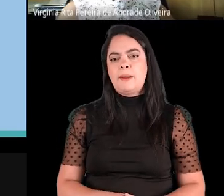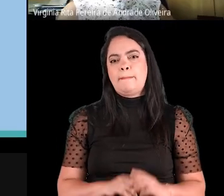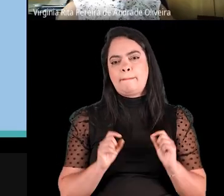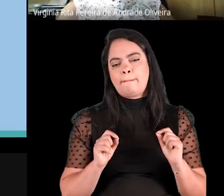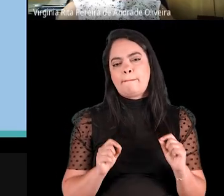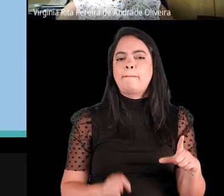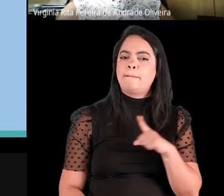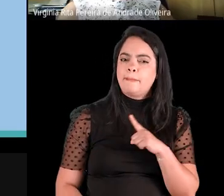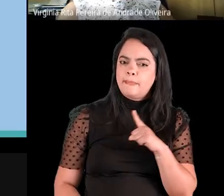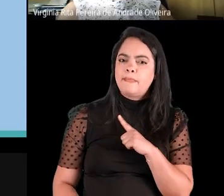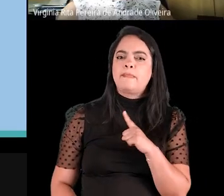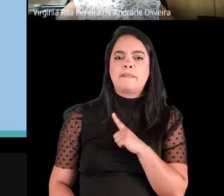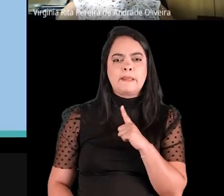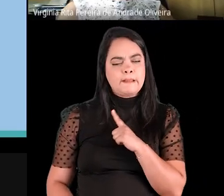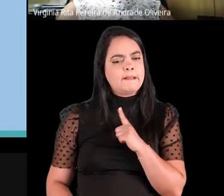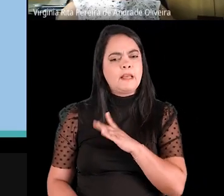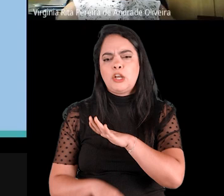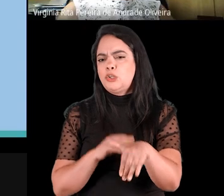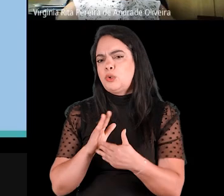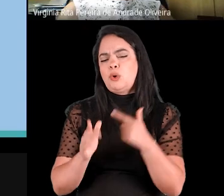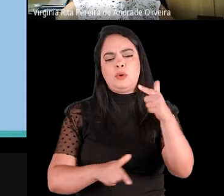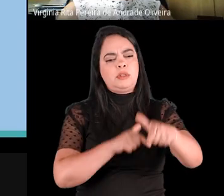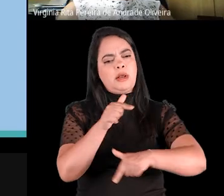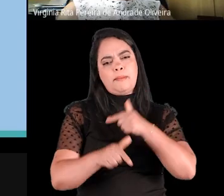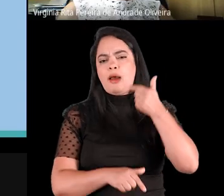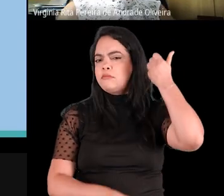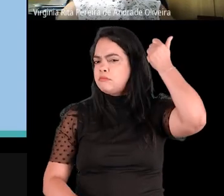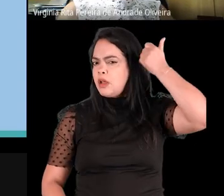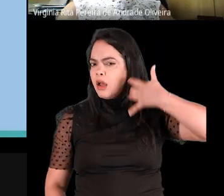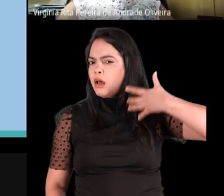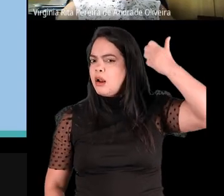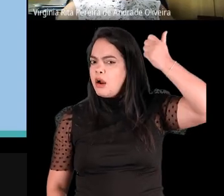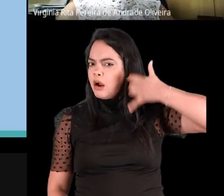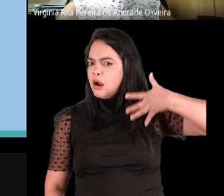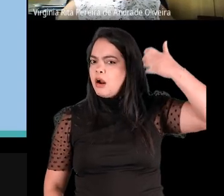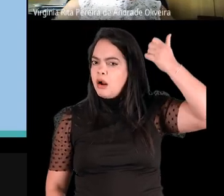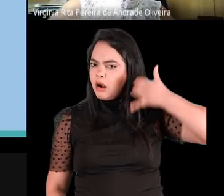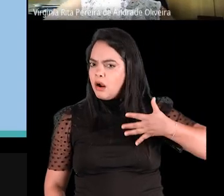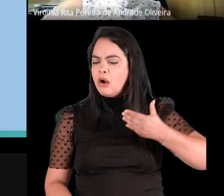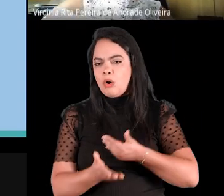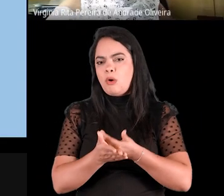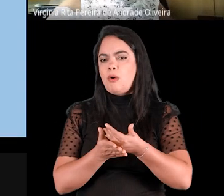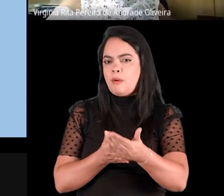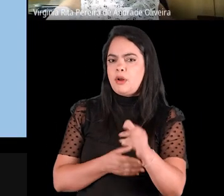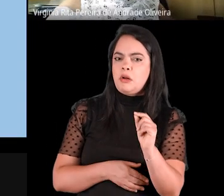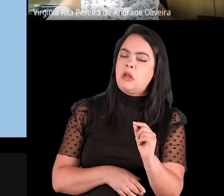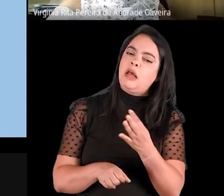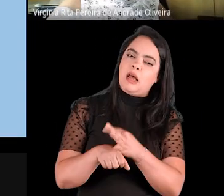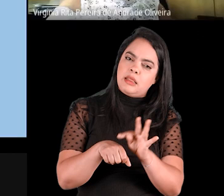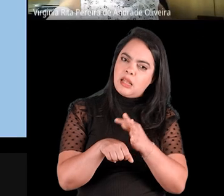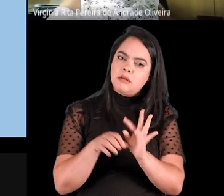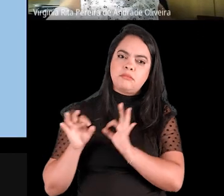ele traz todo esse trabalho da audiodescrição feita a partir da técnica mesmo. Na